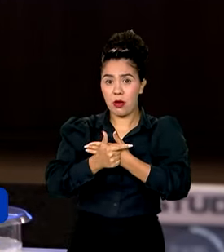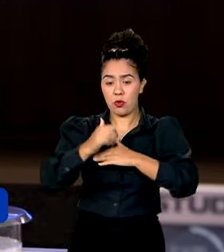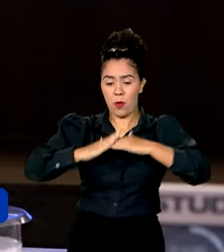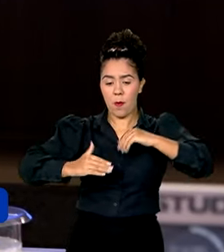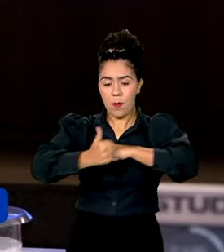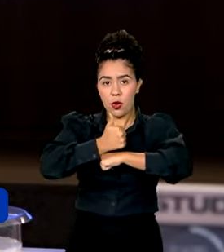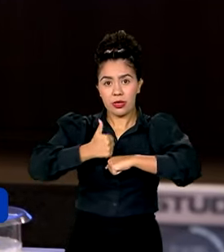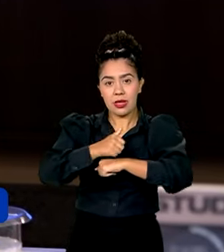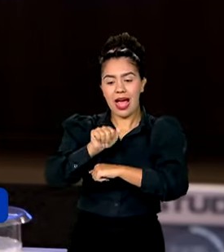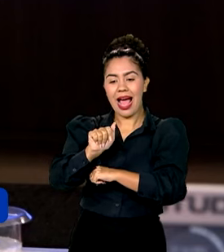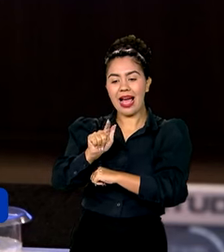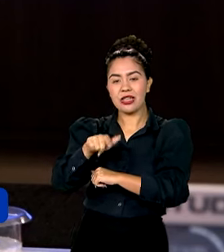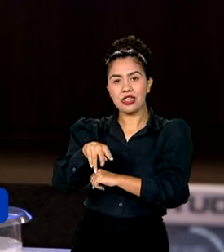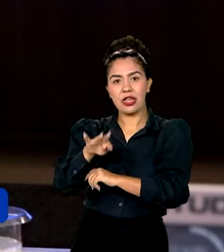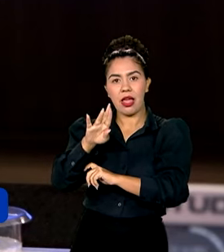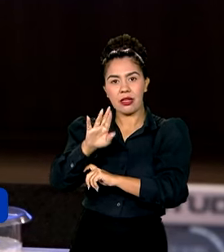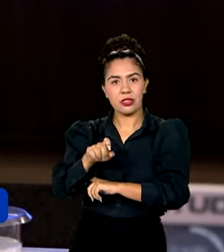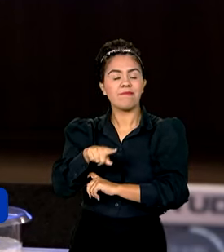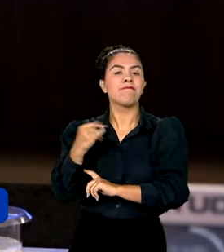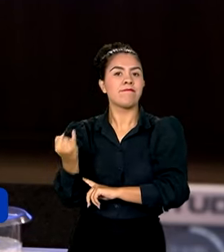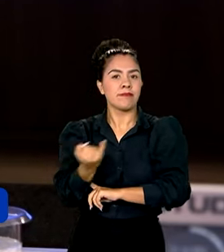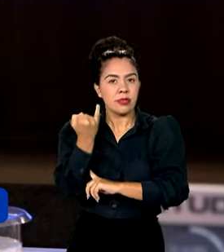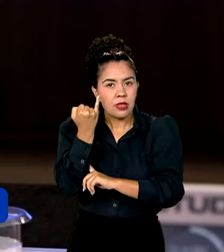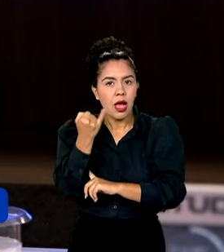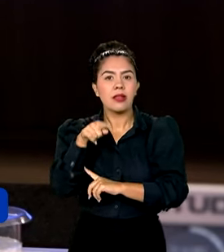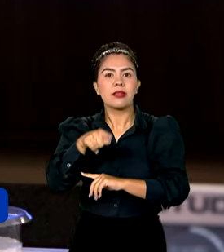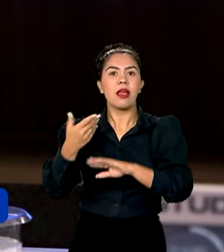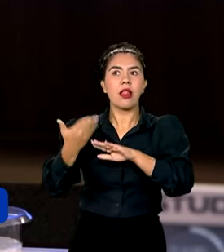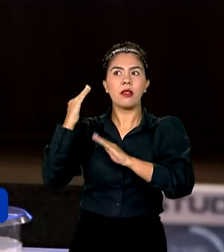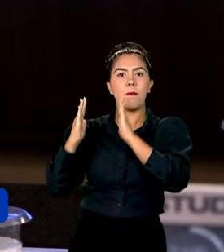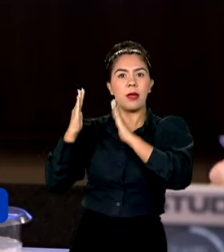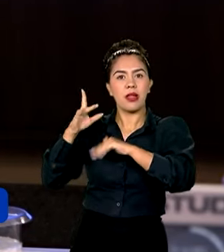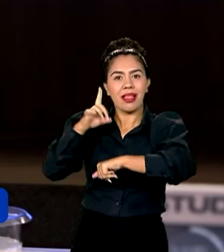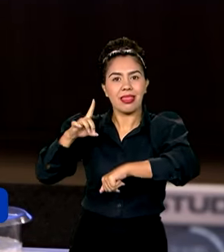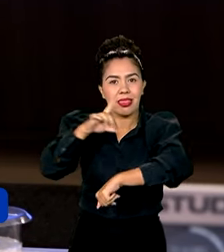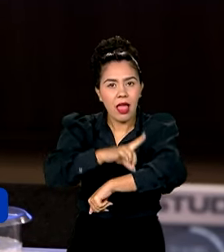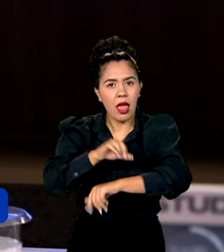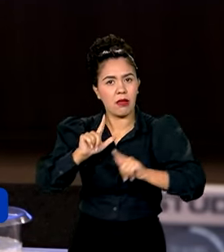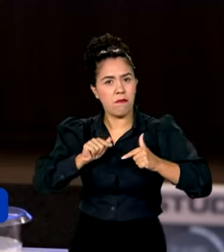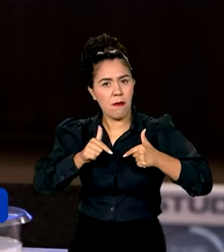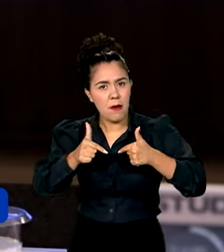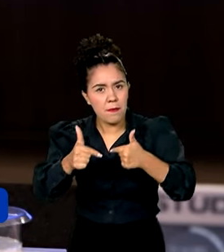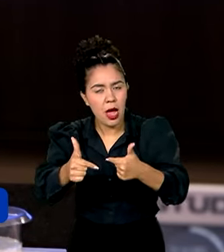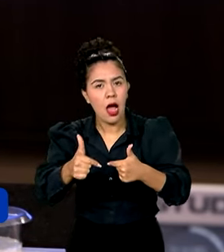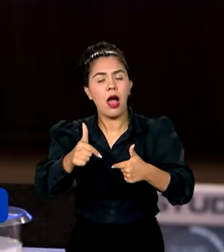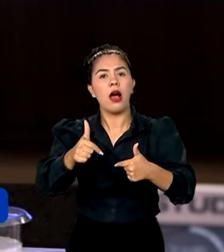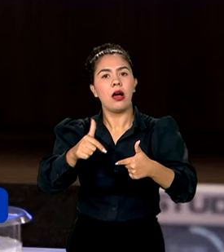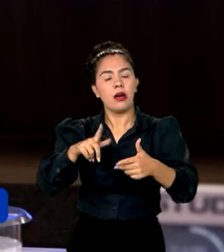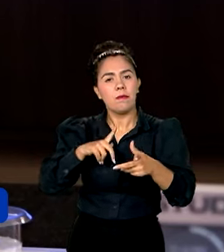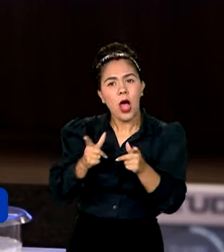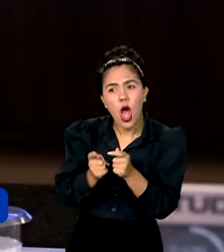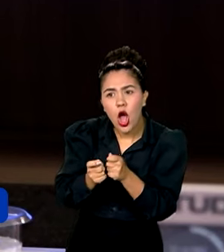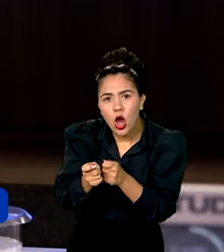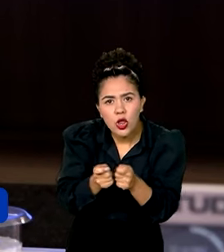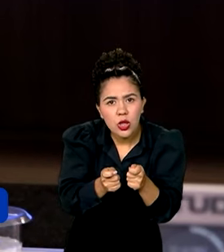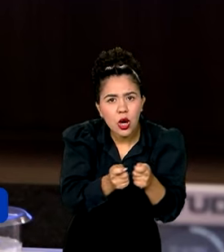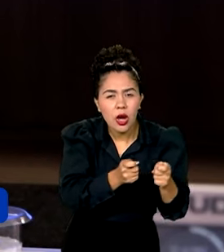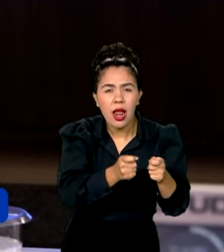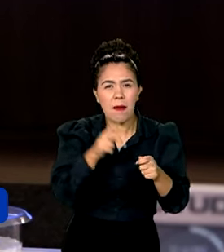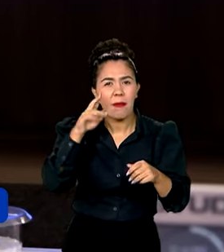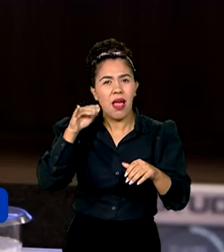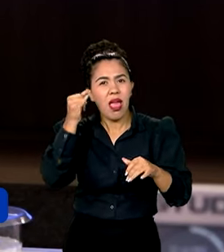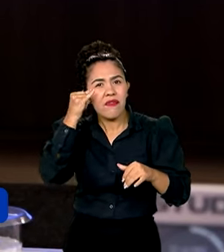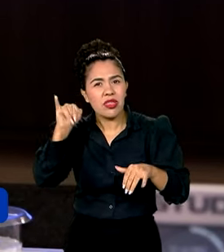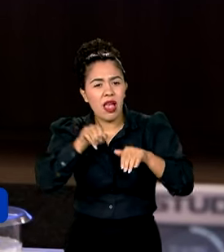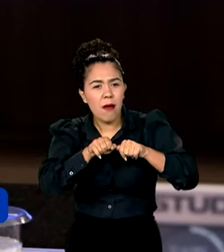combate à deng eh porque são responsáveis por esse controle né de vetores insetos